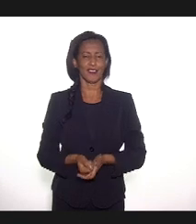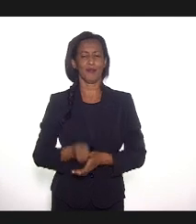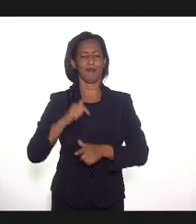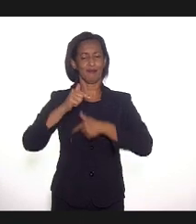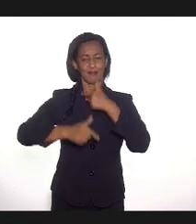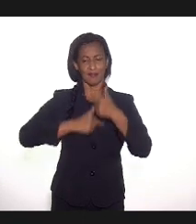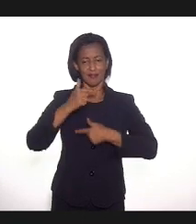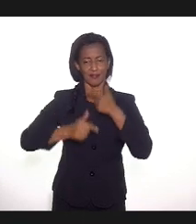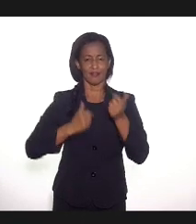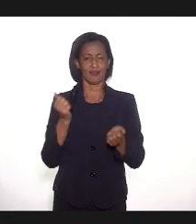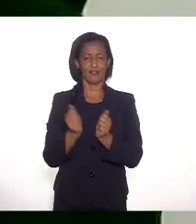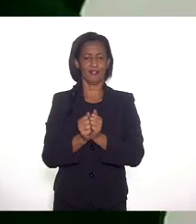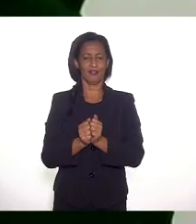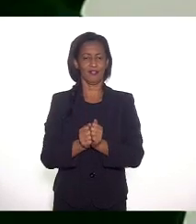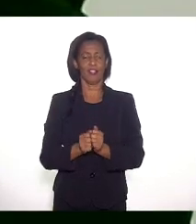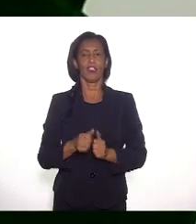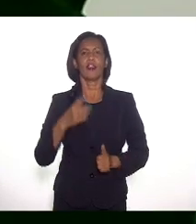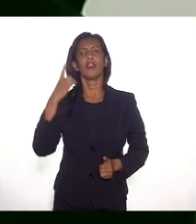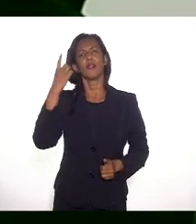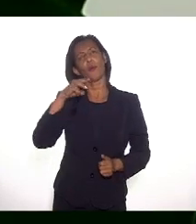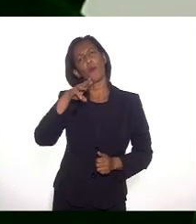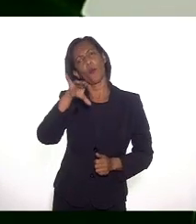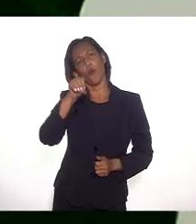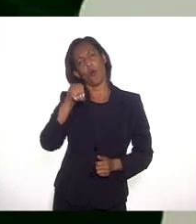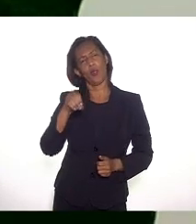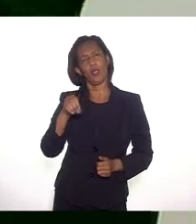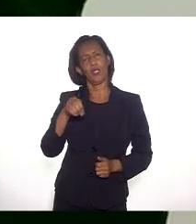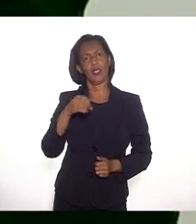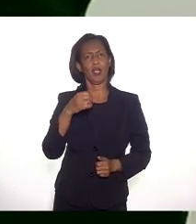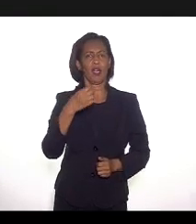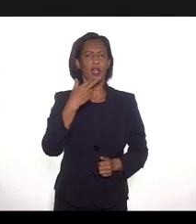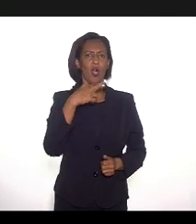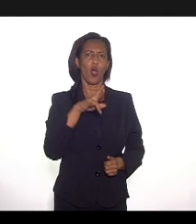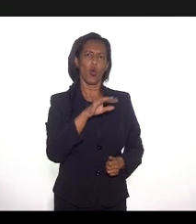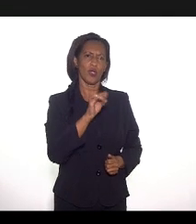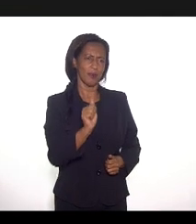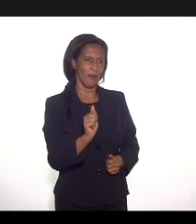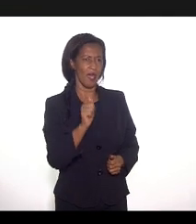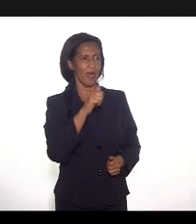trabalhar conosco. Deputada Mônica, obrigado. Deputado Mink, deputado Rosenberg. Está